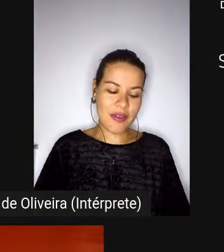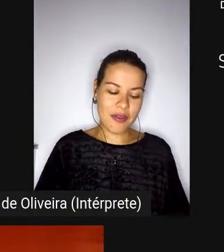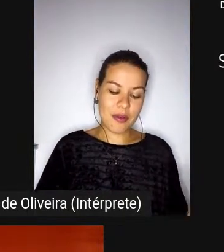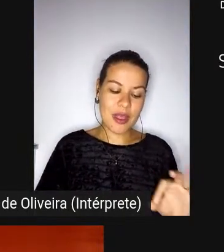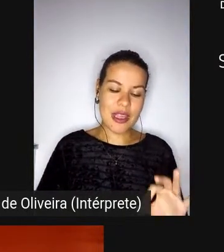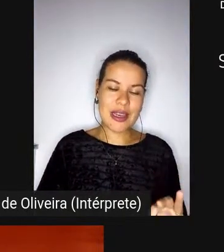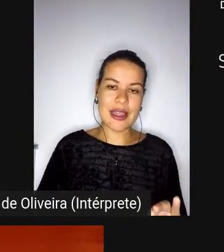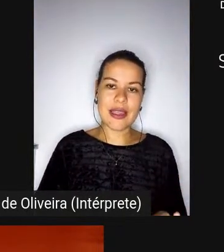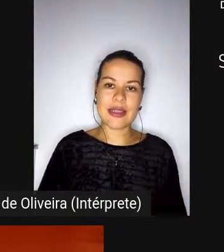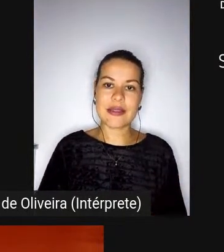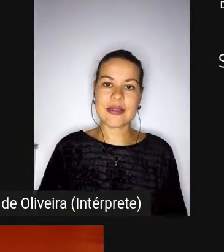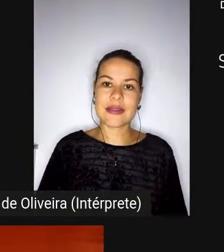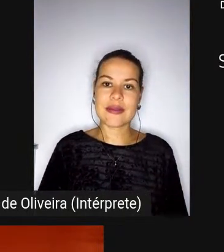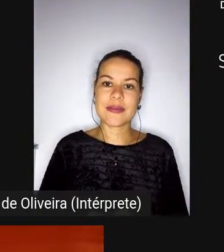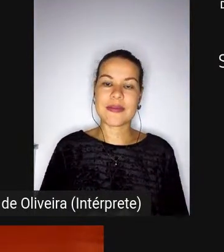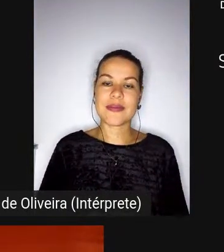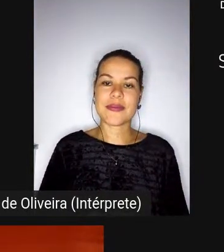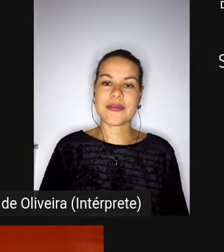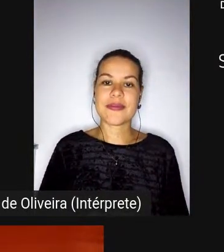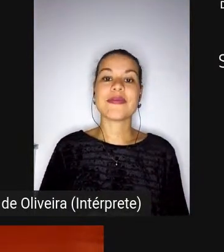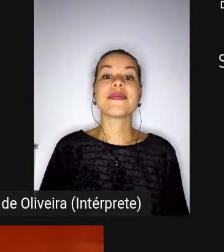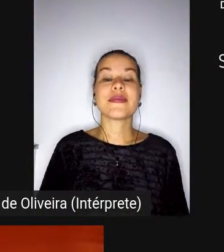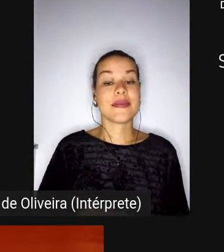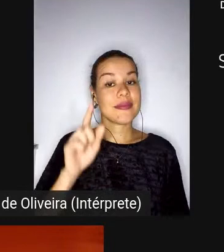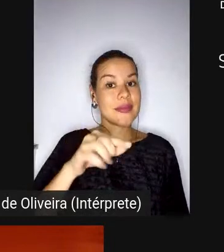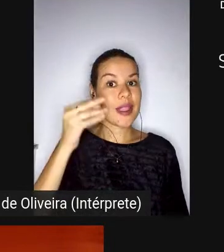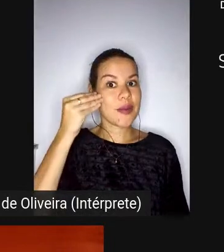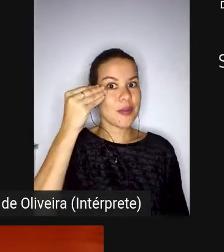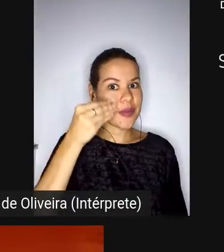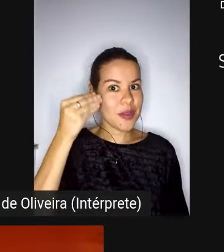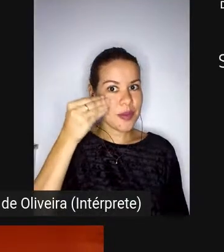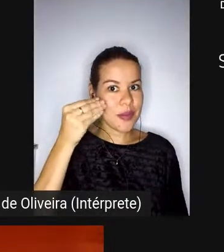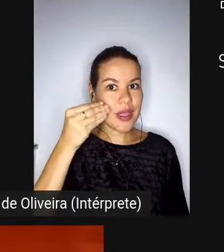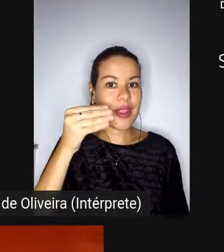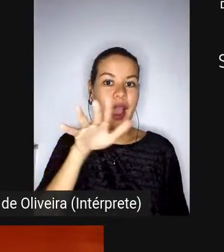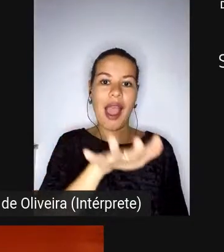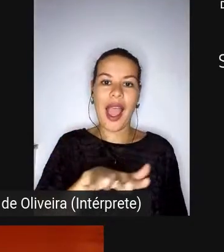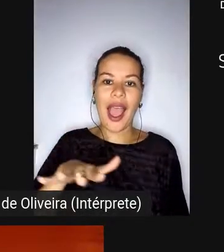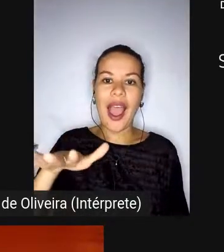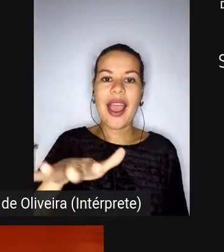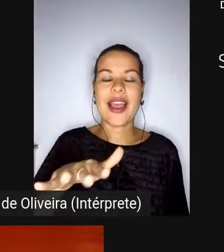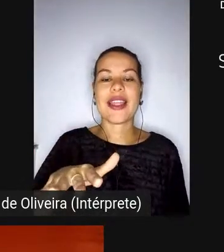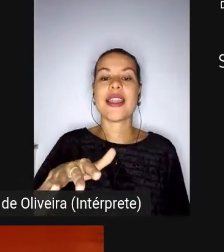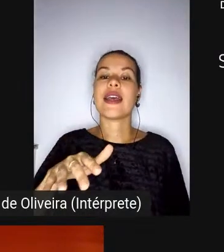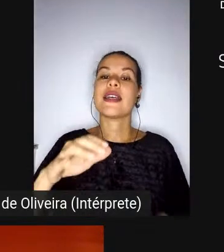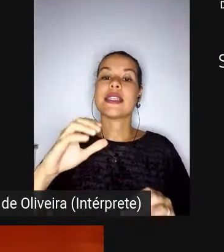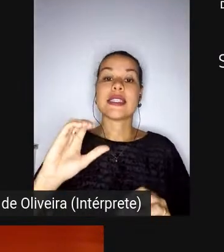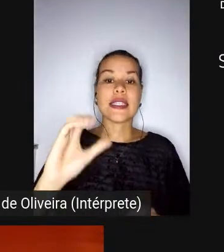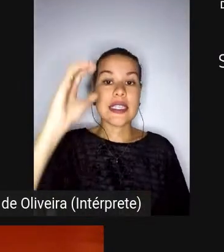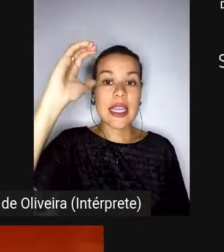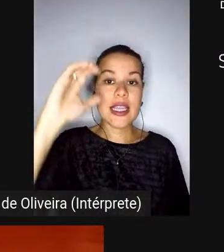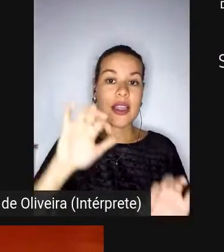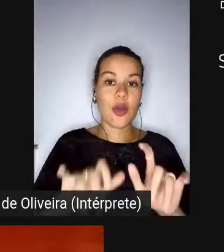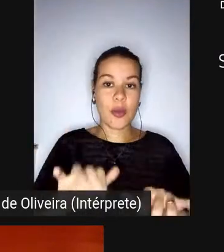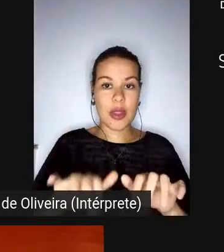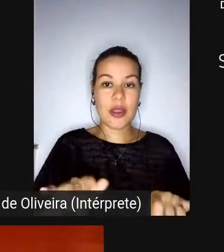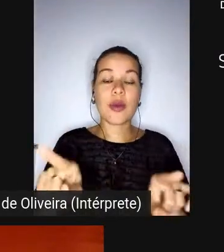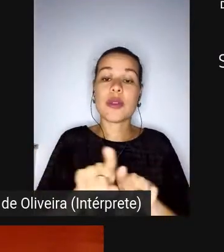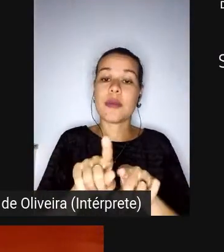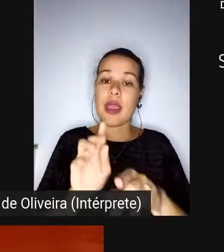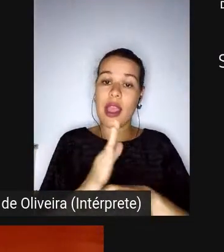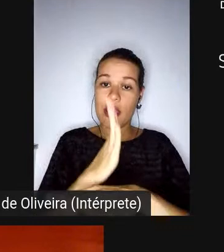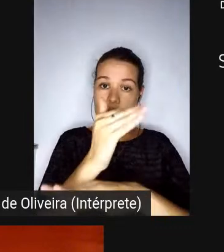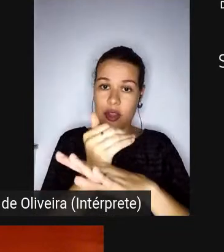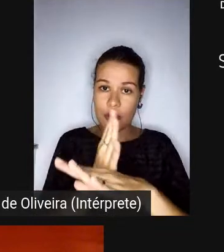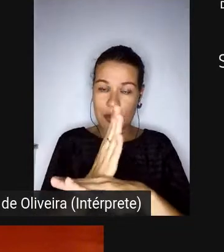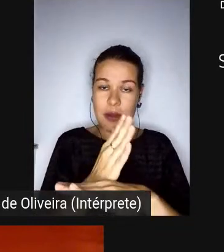tem experiência na área de ciência da computação com ênfase em interação humano-computador e acessibilidade engenharia de